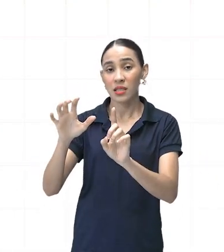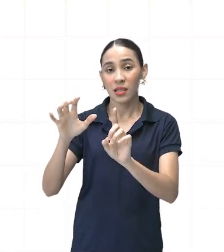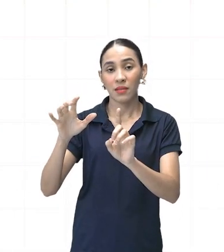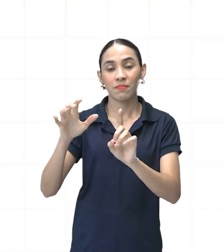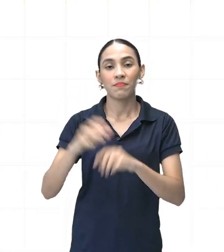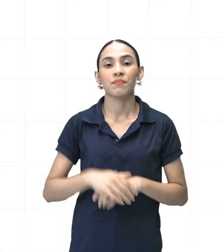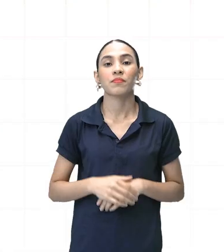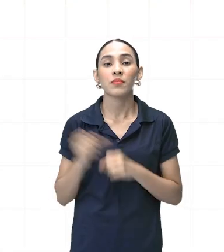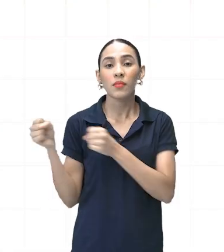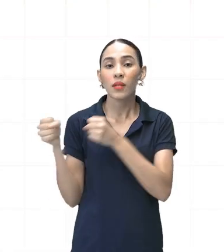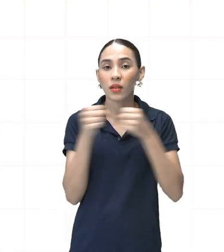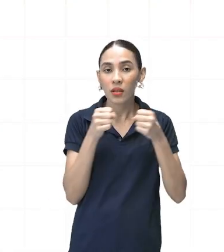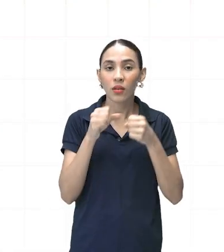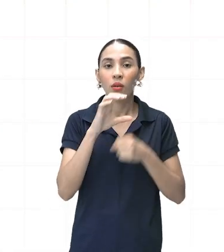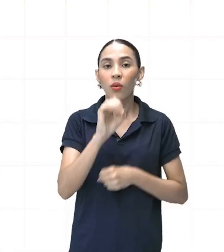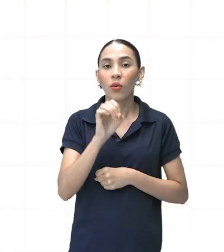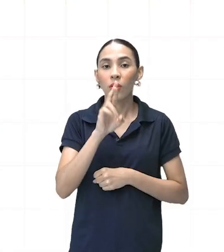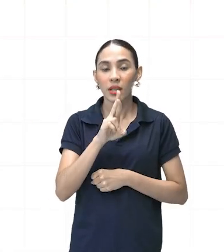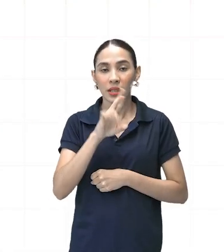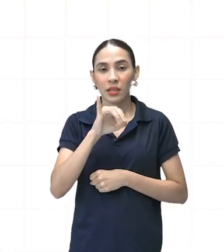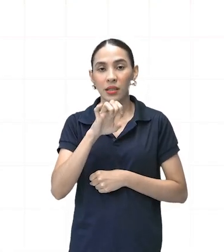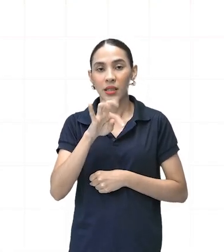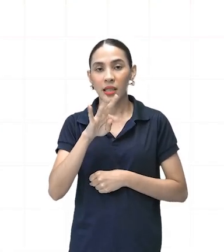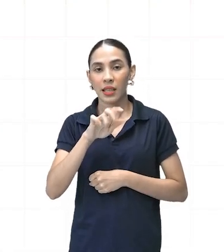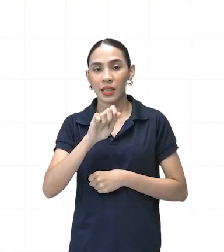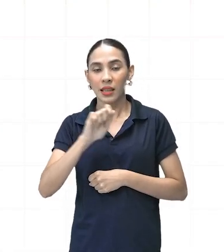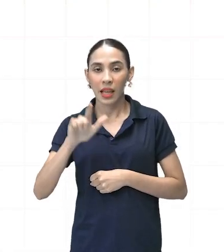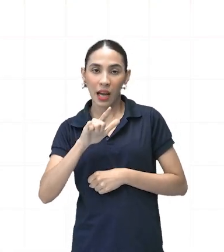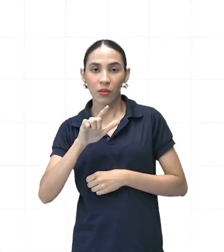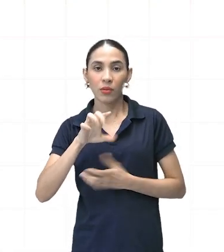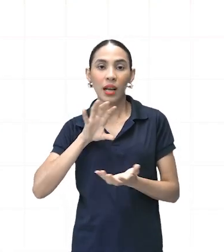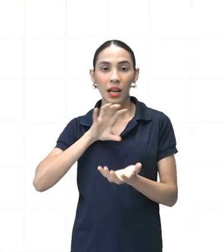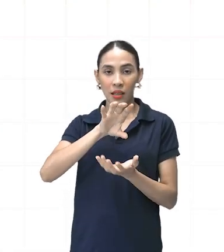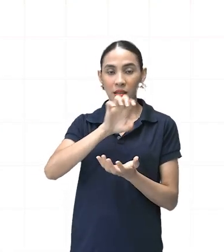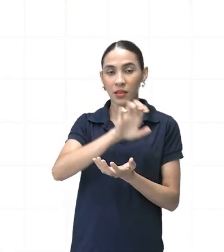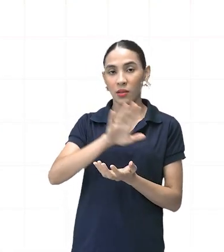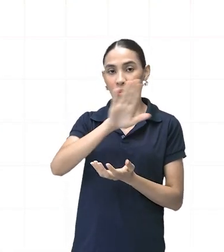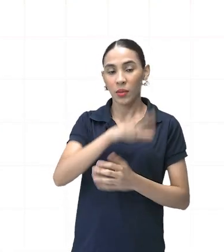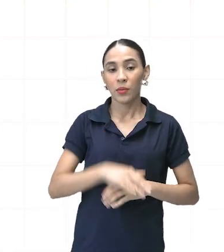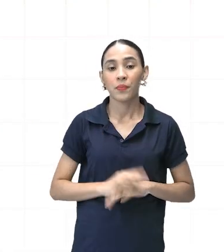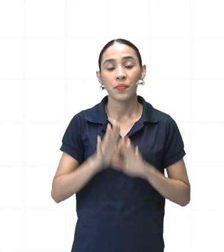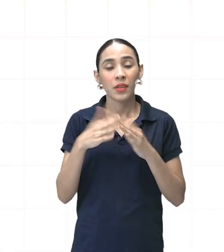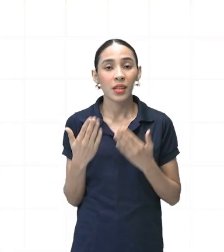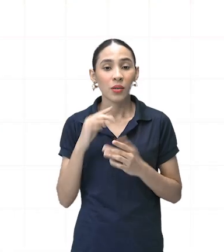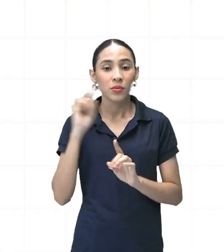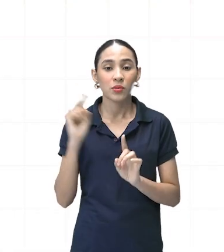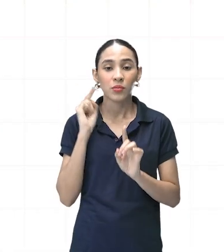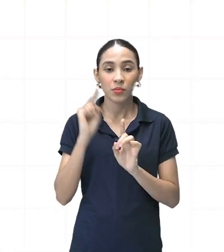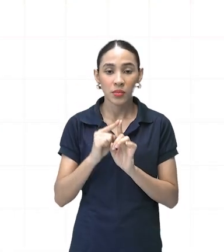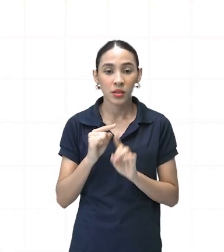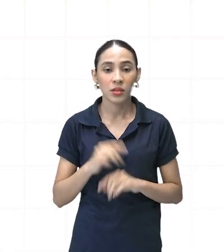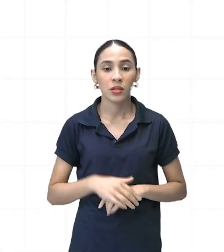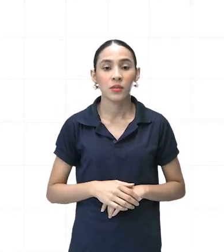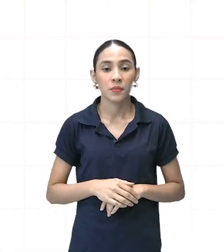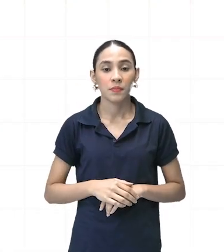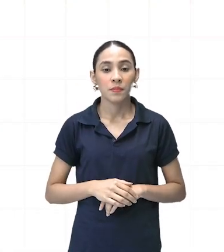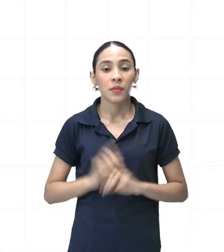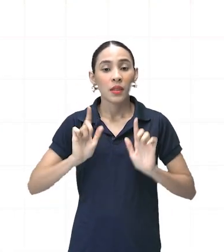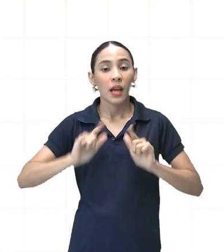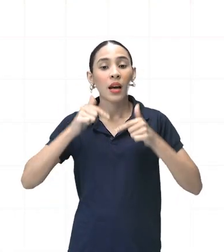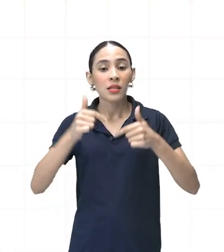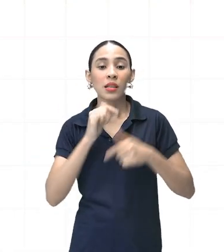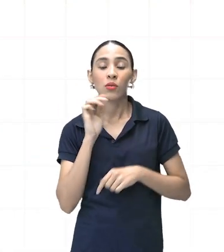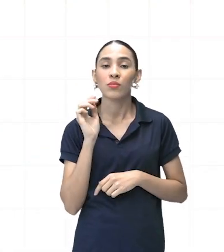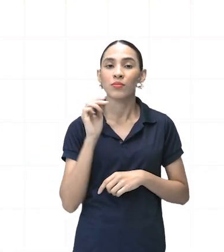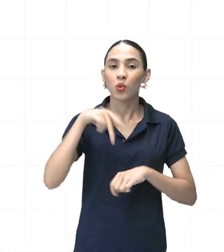na porção oriental do território europeu. Então, um dos objetivos aí da